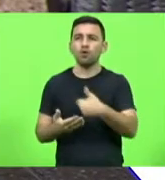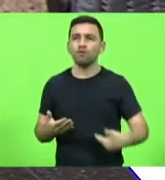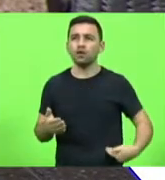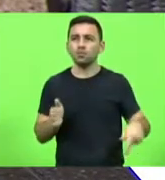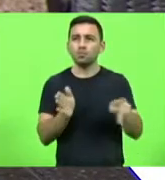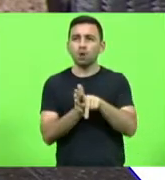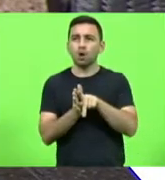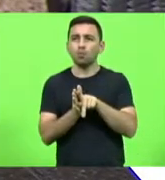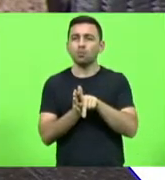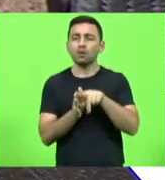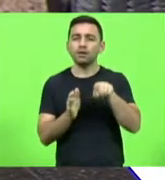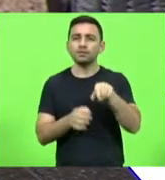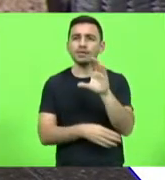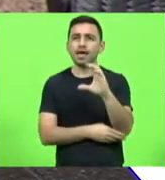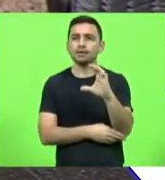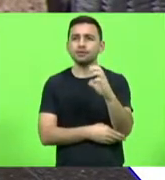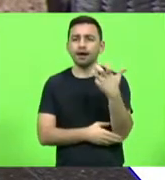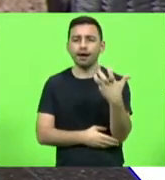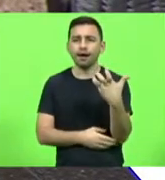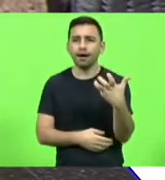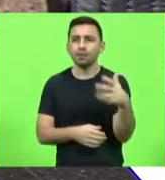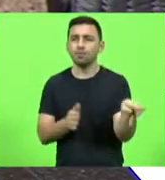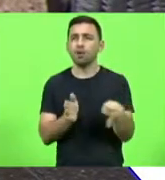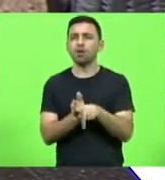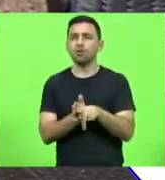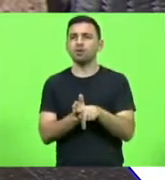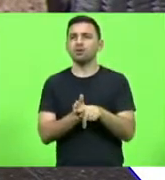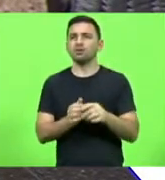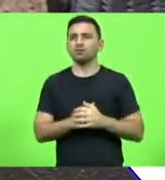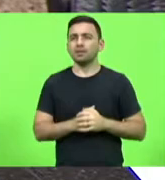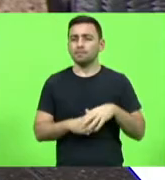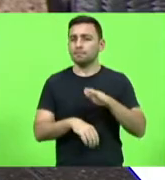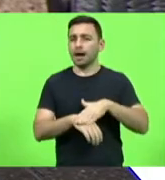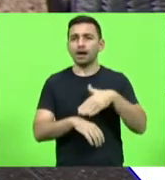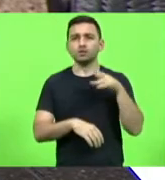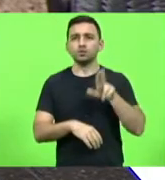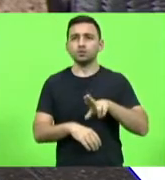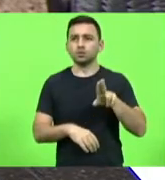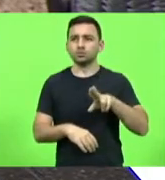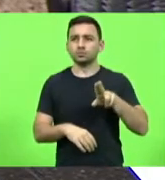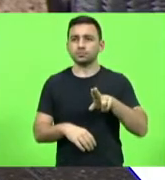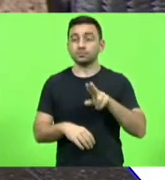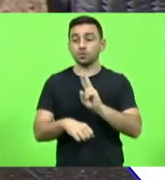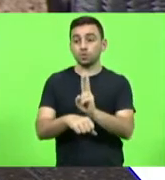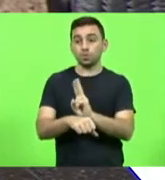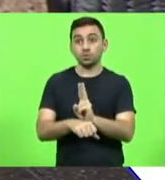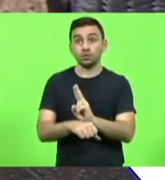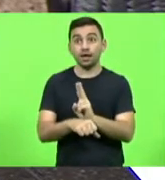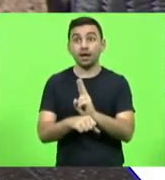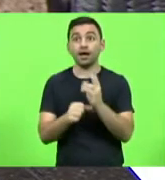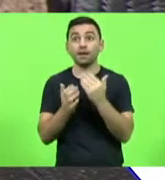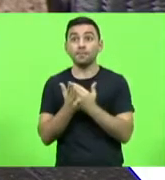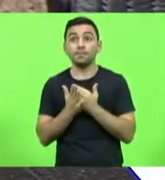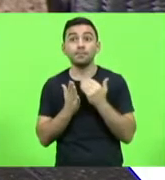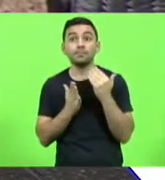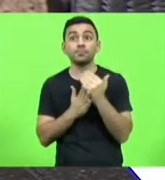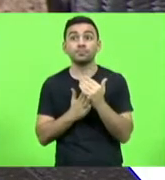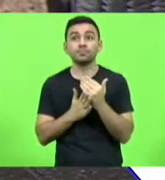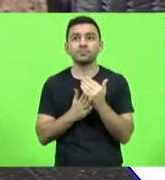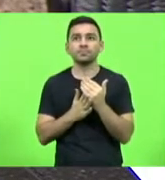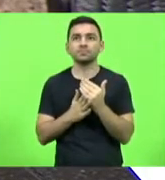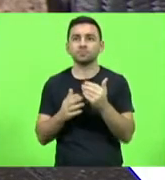de urgência. Ou seja, isso é mais urgente do que cuidar com aquilo que, cuidar daquilo que